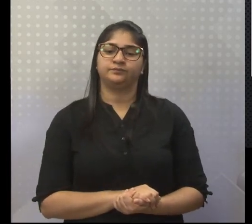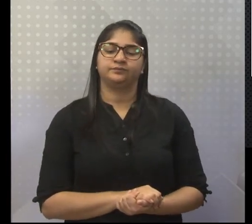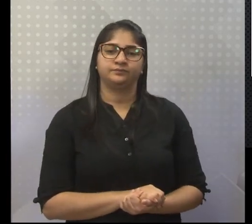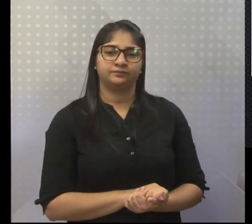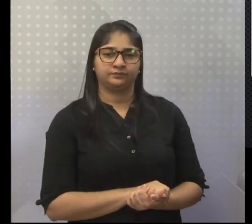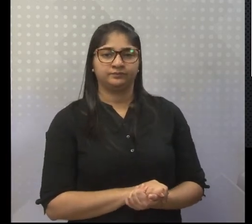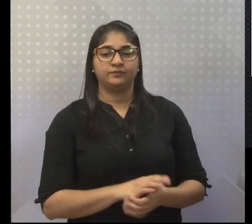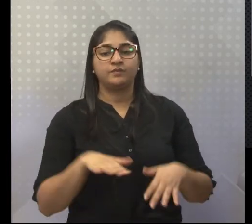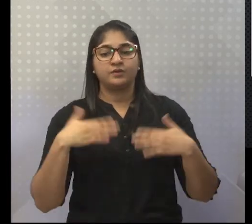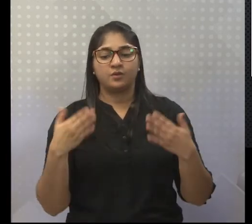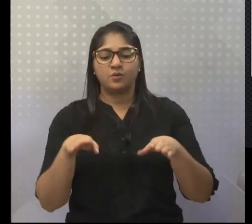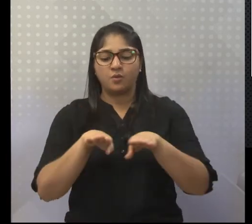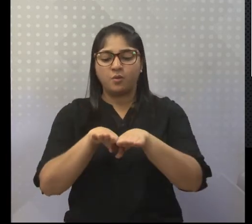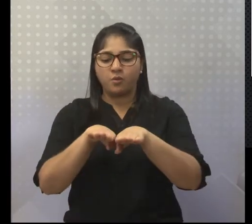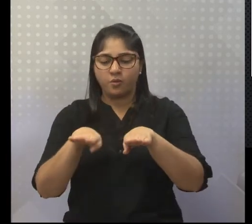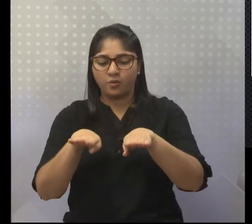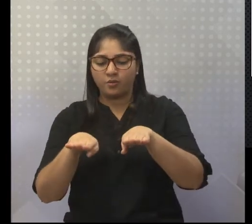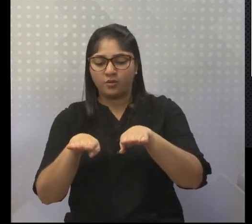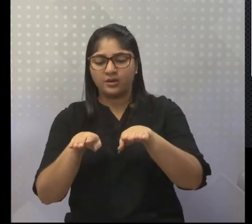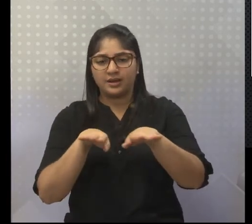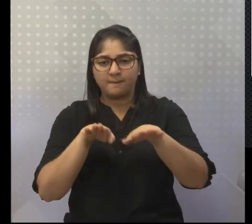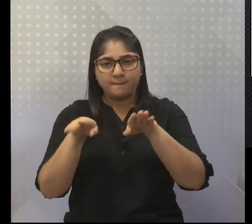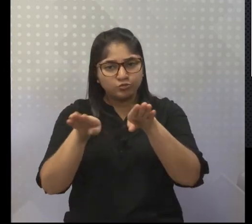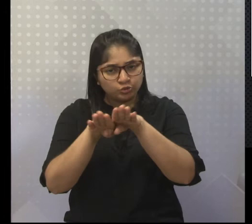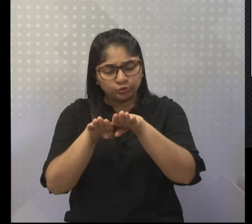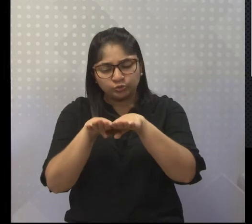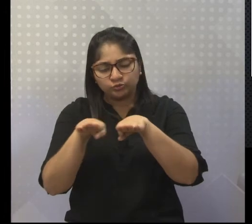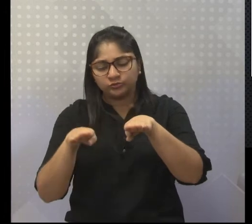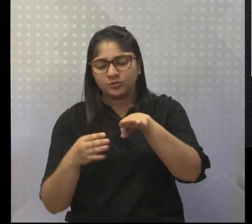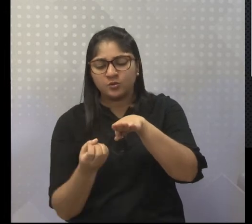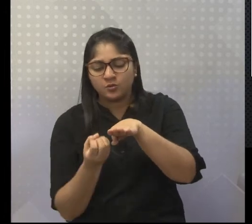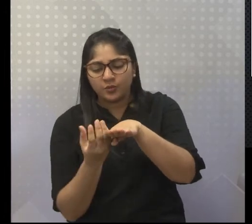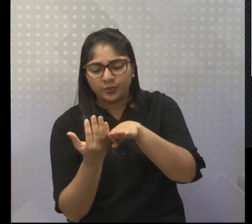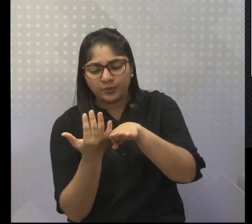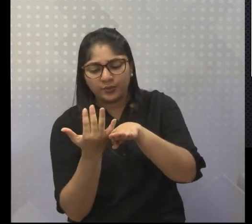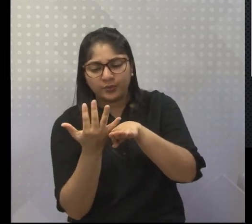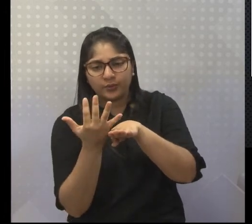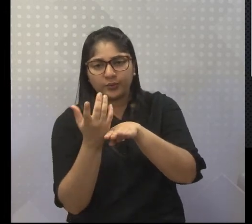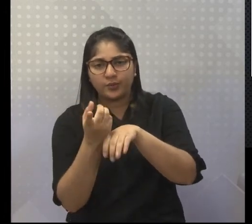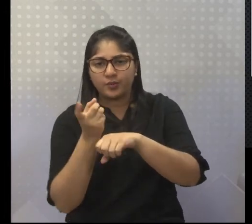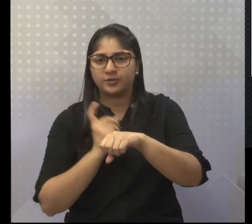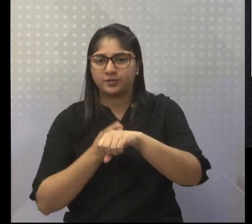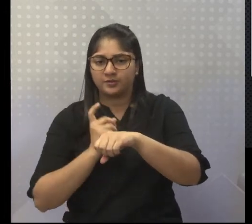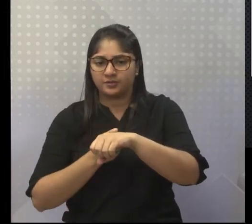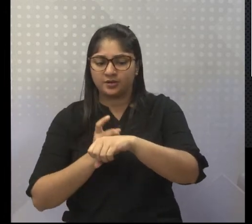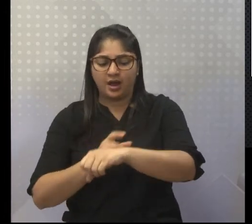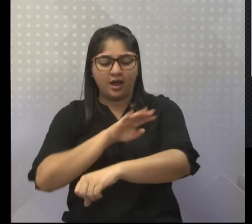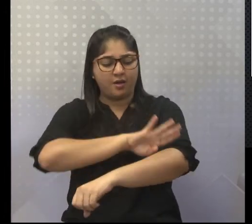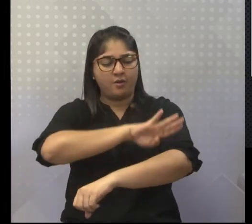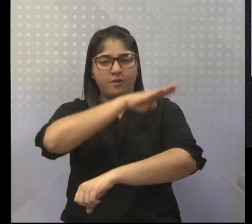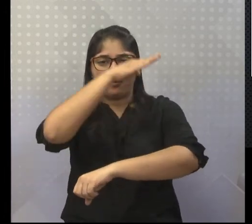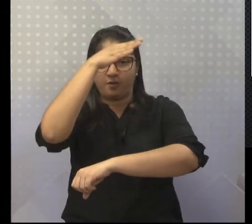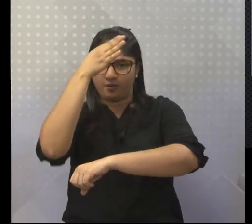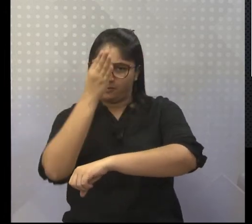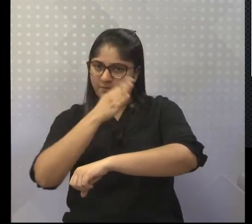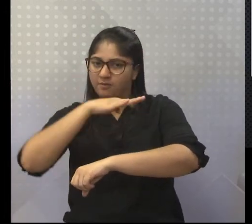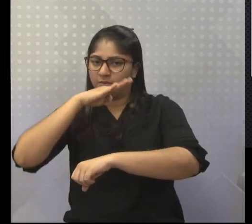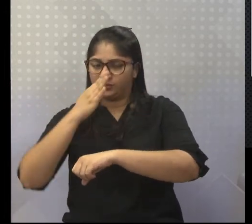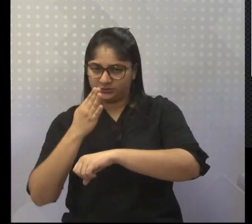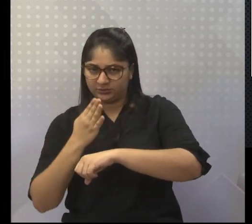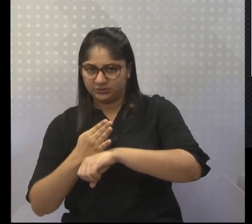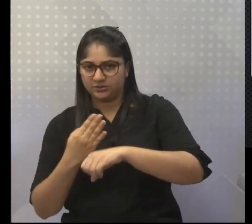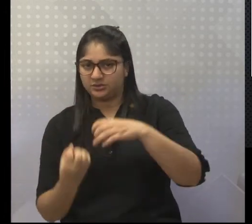aí que quando se afasta o magma sai e sobe fica formam a cadeia de montanhas chamada mesmo